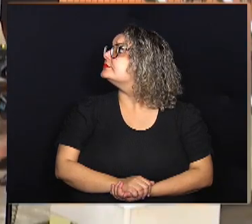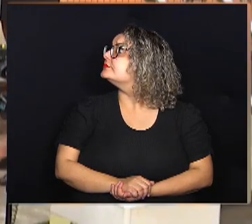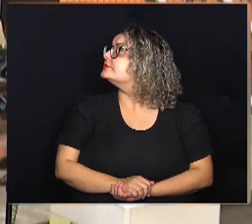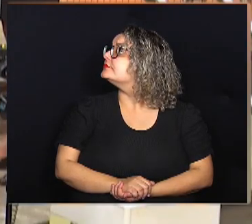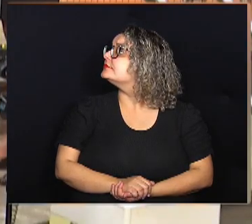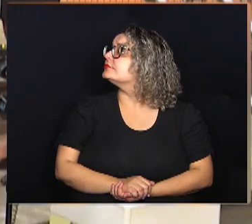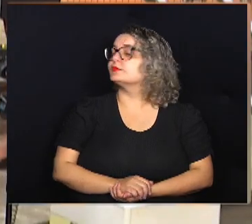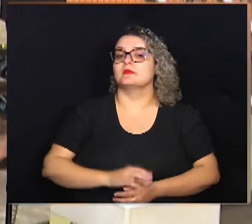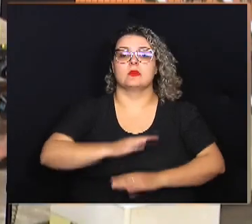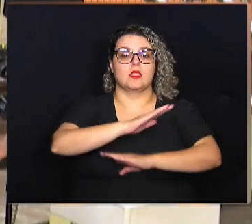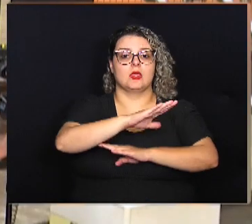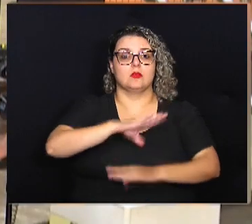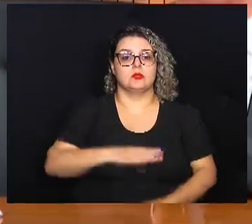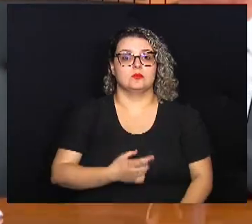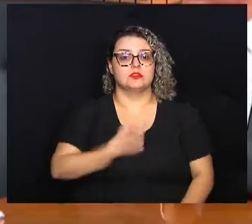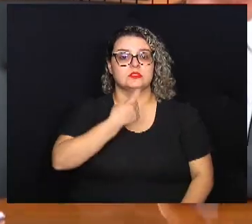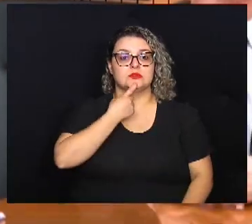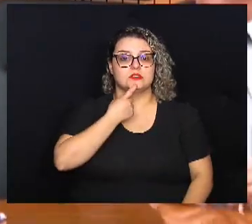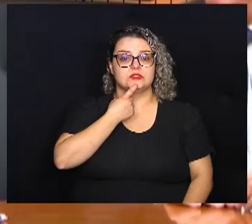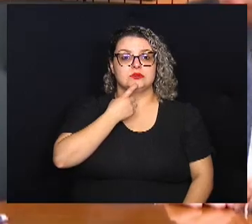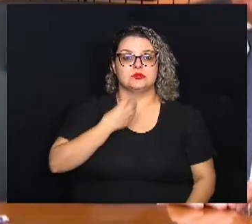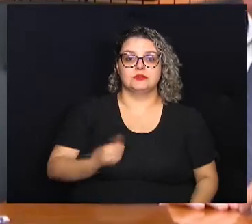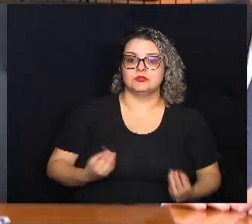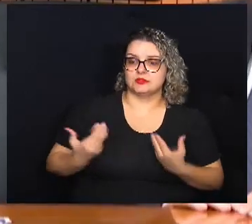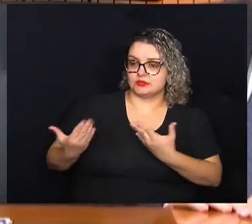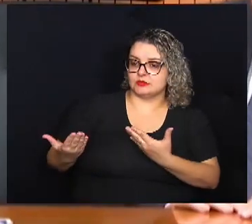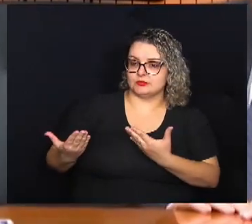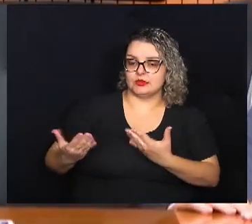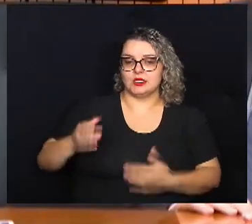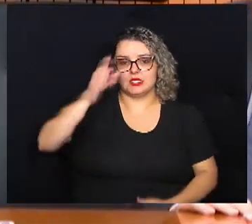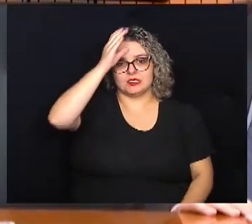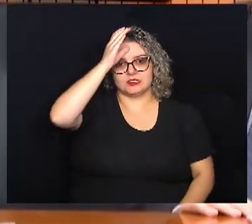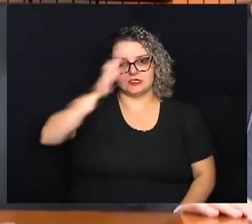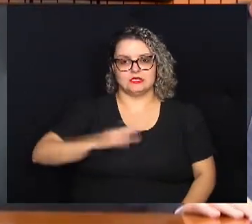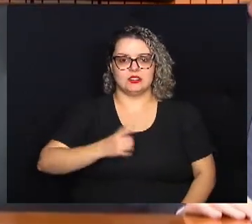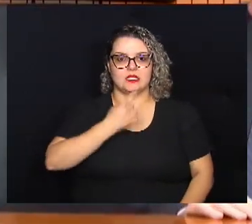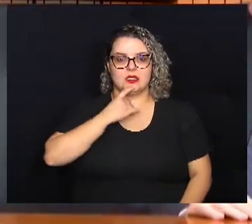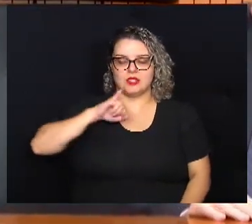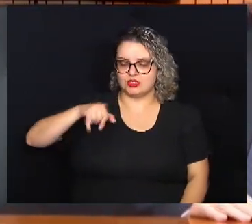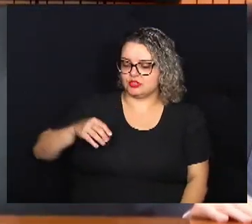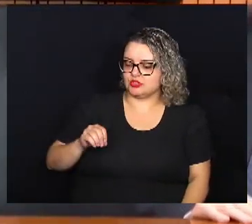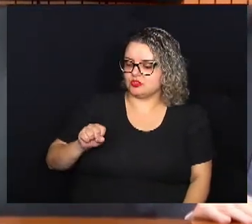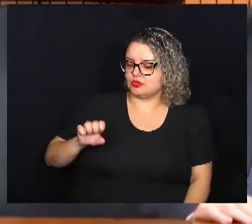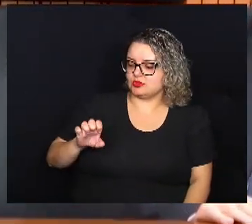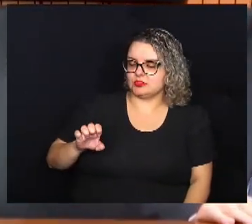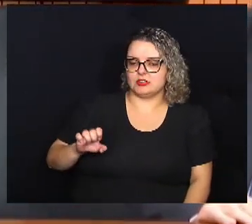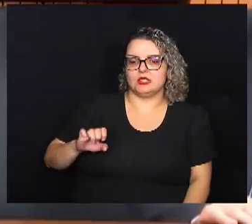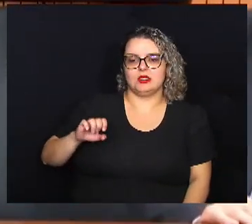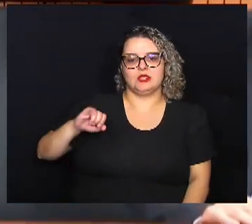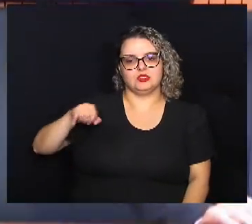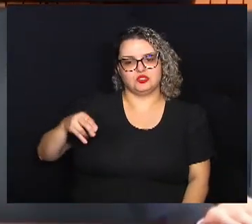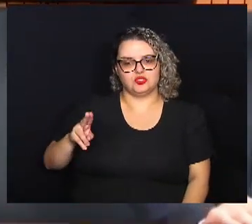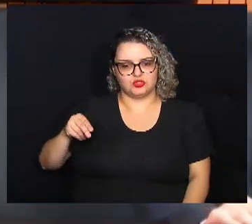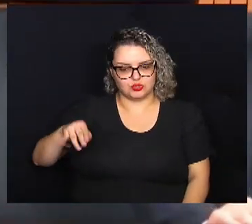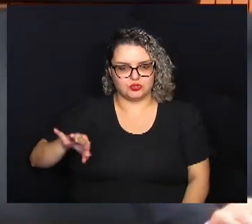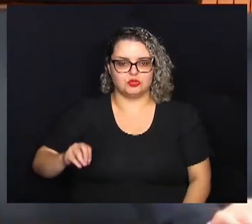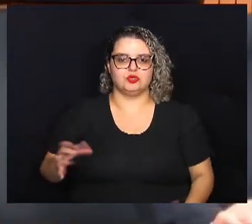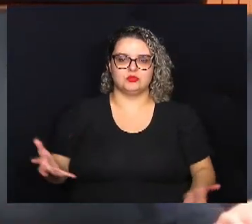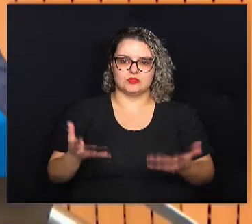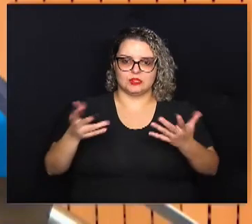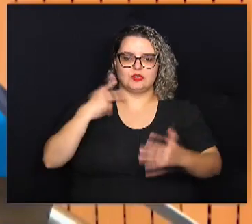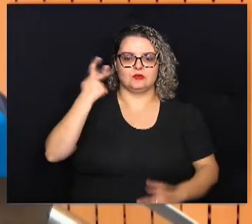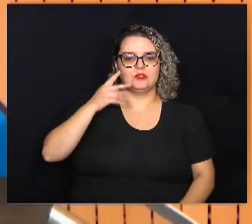A Câmara Municipal de Campinas entregou o título de cidadão campineiro a José Jorge Thanos Júnior. A iniciativa foi do vereador